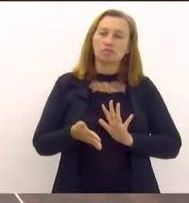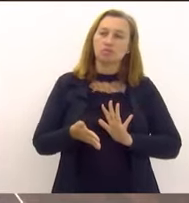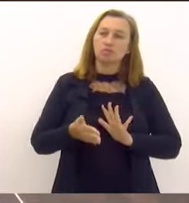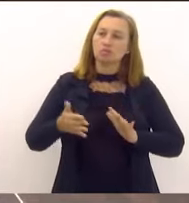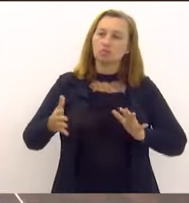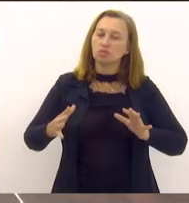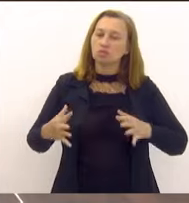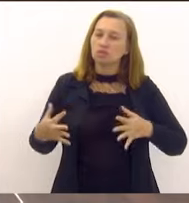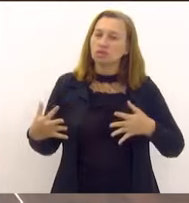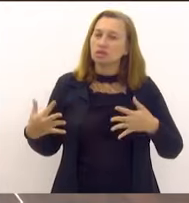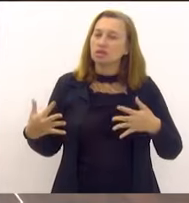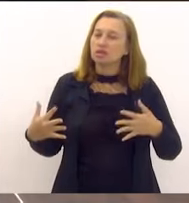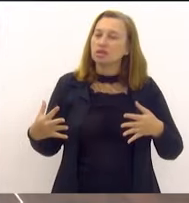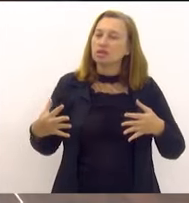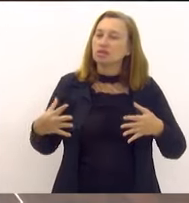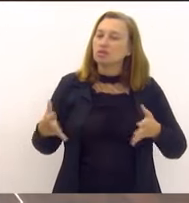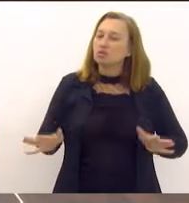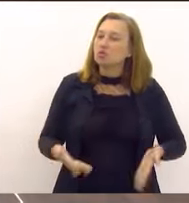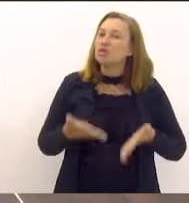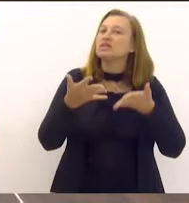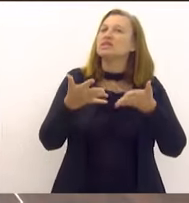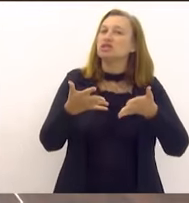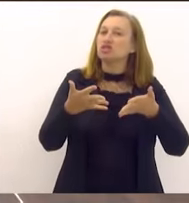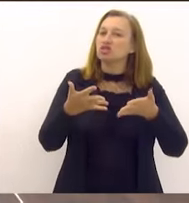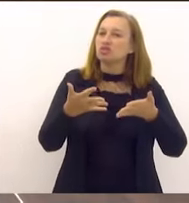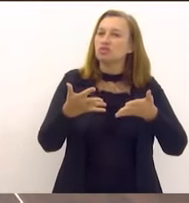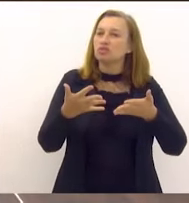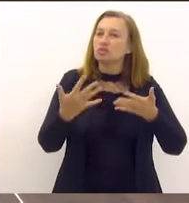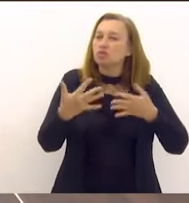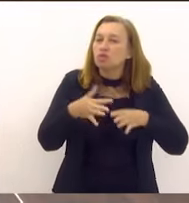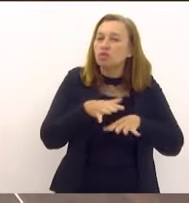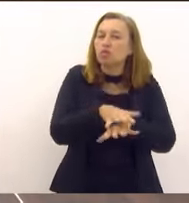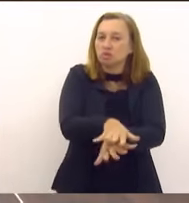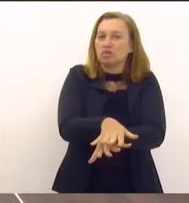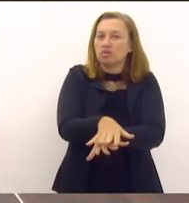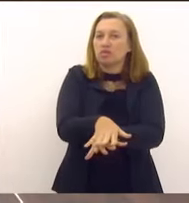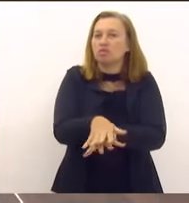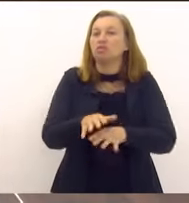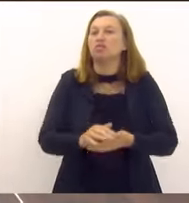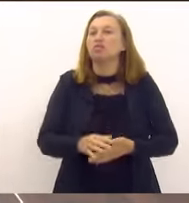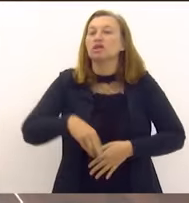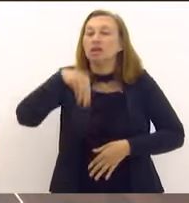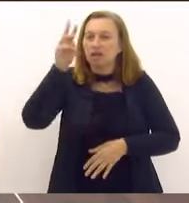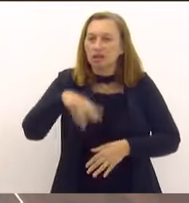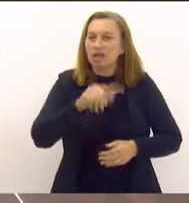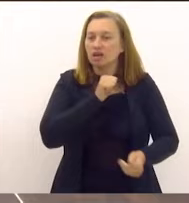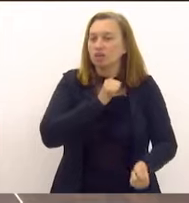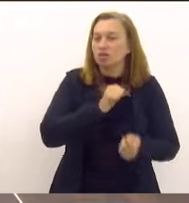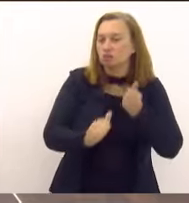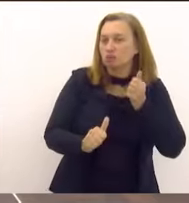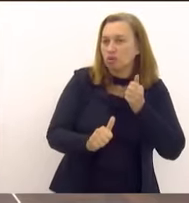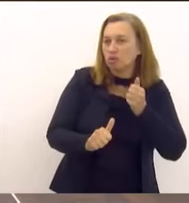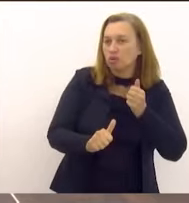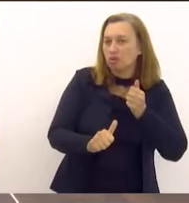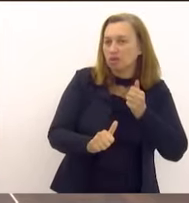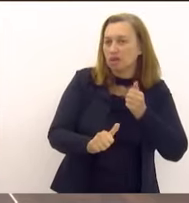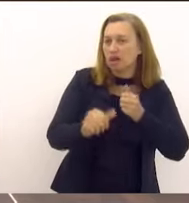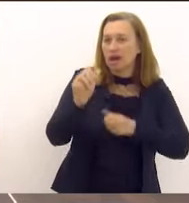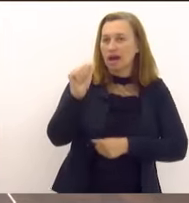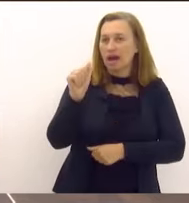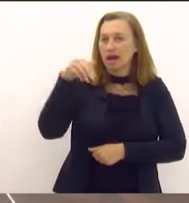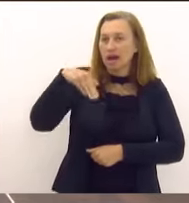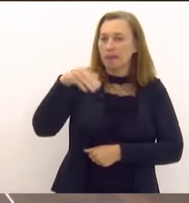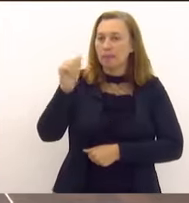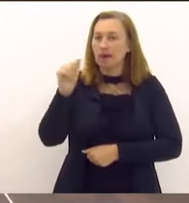integração, vai proporcionar um incentivo para quem quer praticar o esporte tanto de forma amadora como de